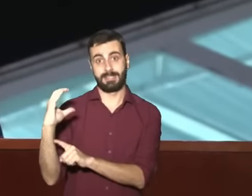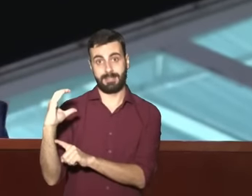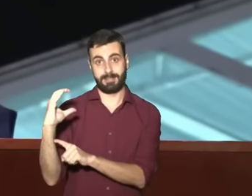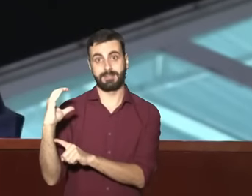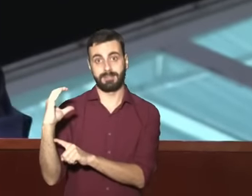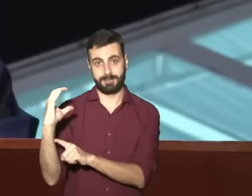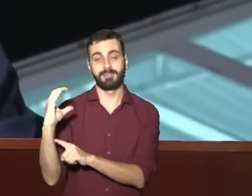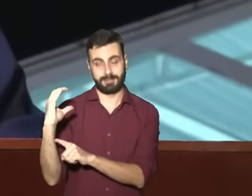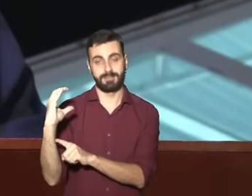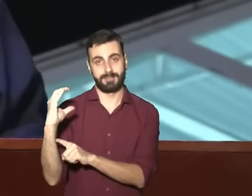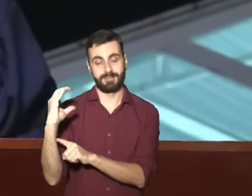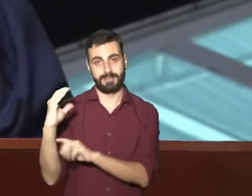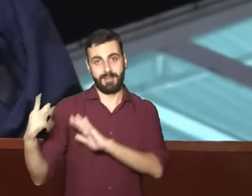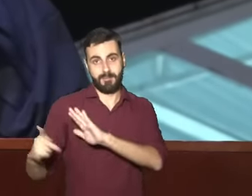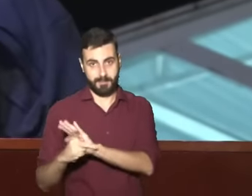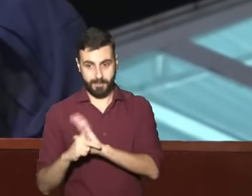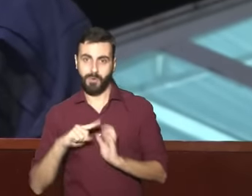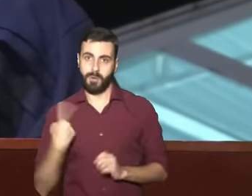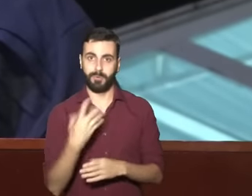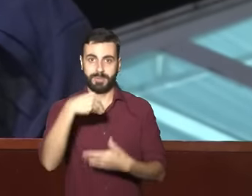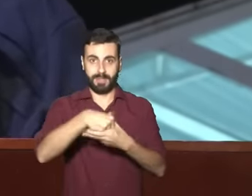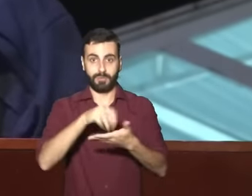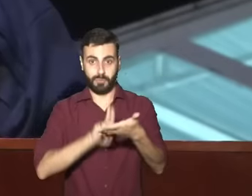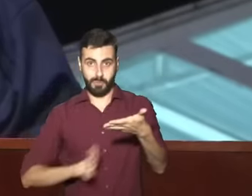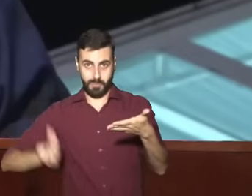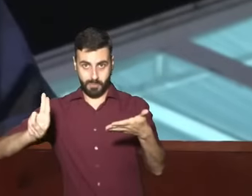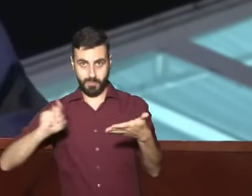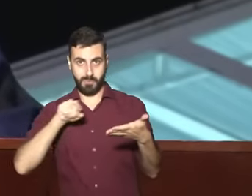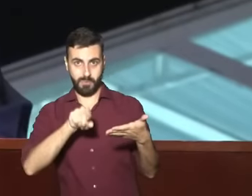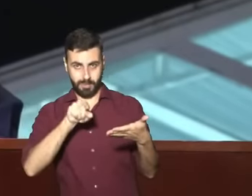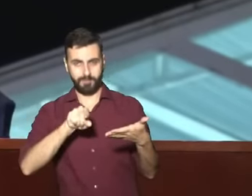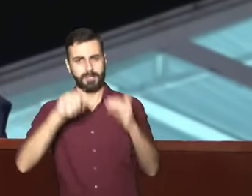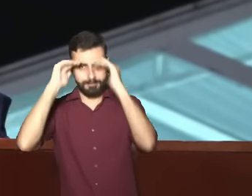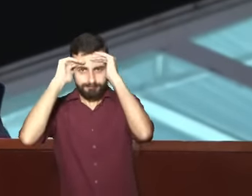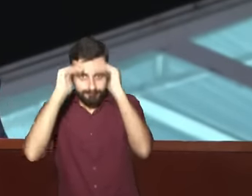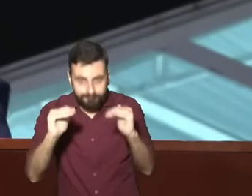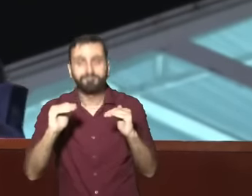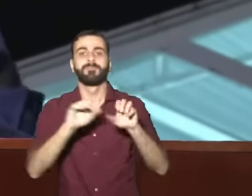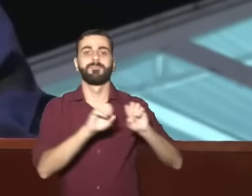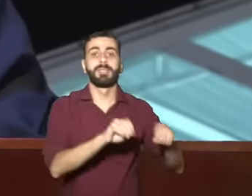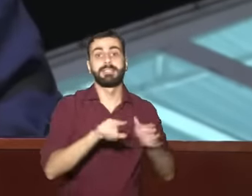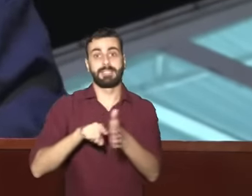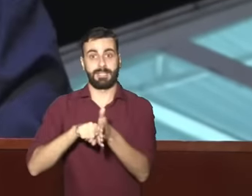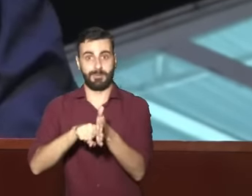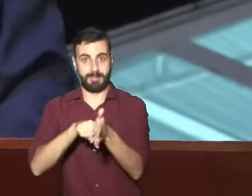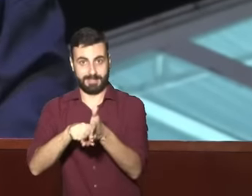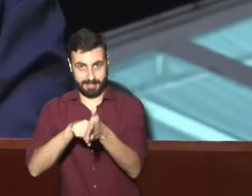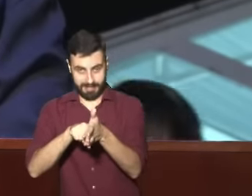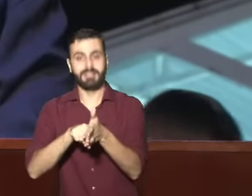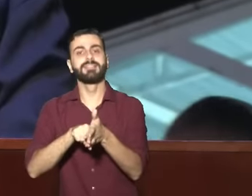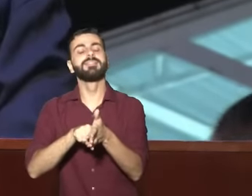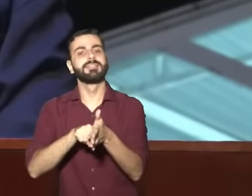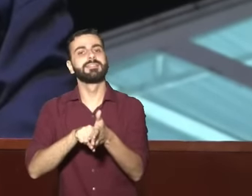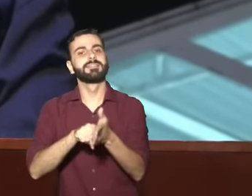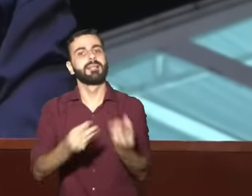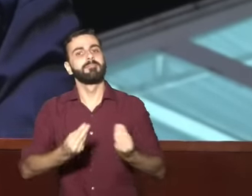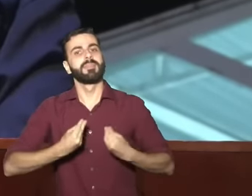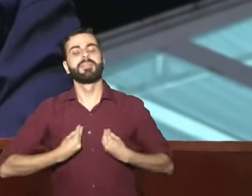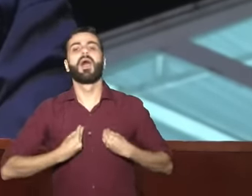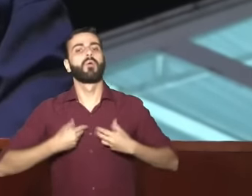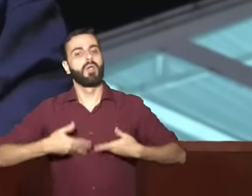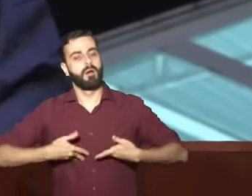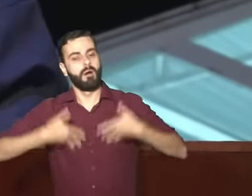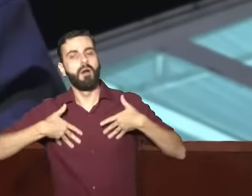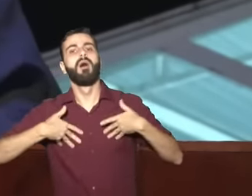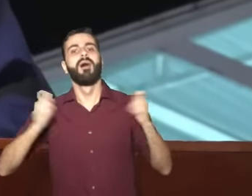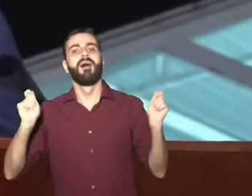ciência. E a nossa universidade, que preza pelo ensino e pesquisa, nos deu a esperança de